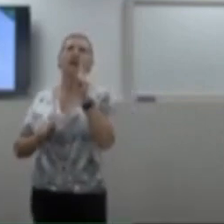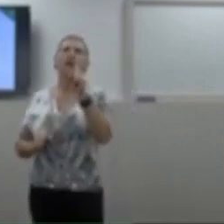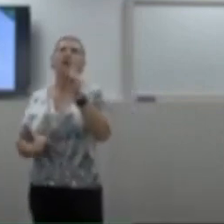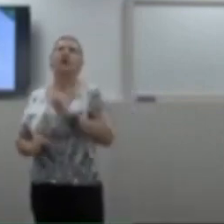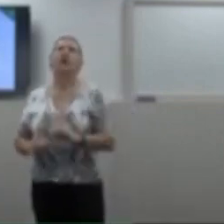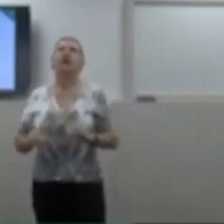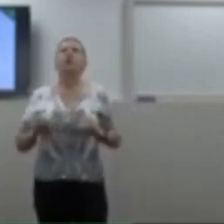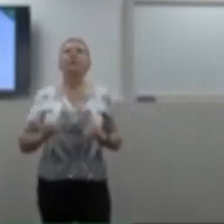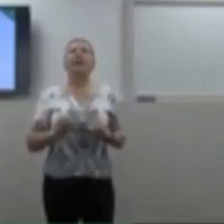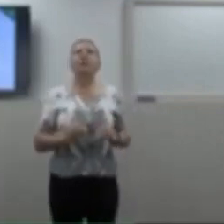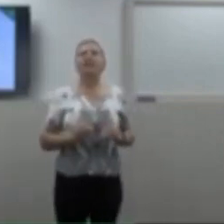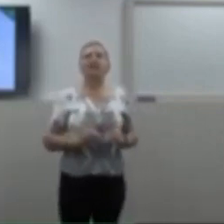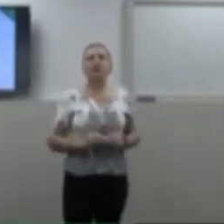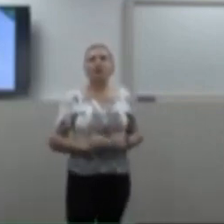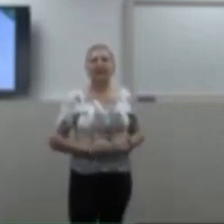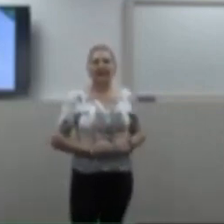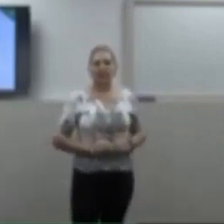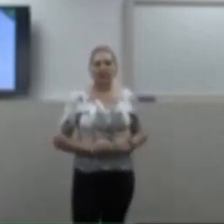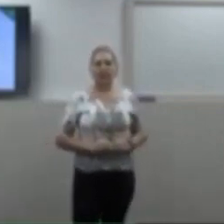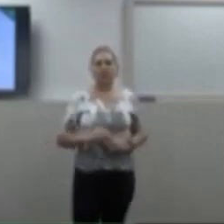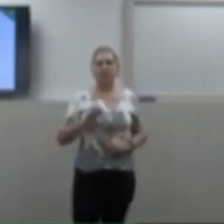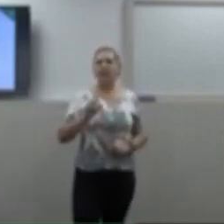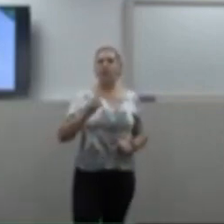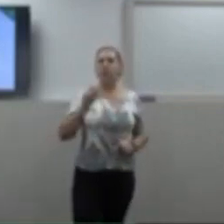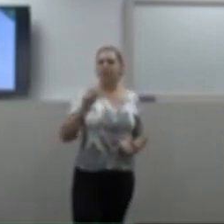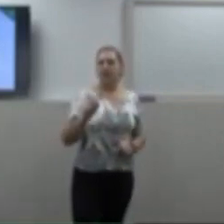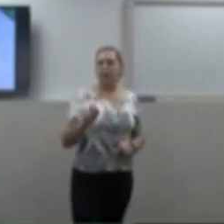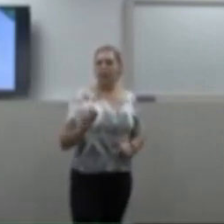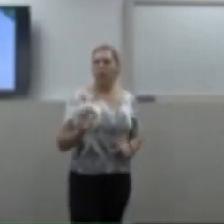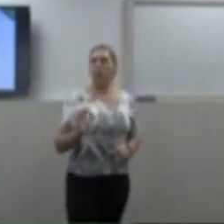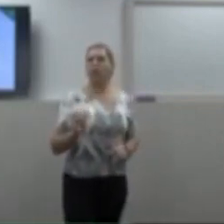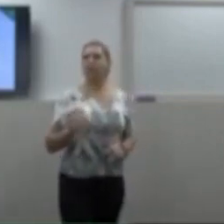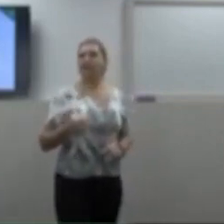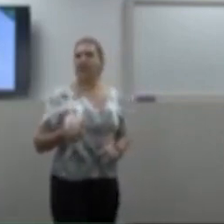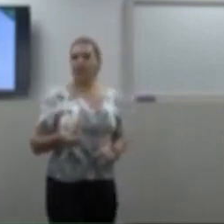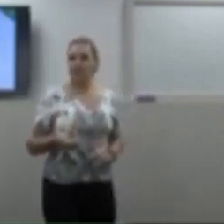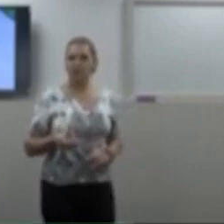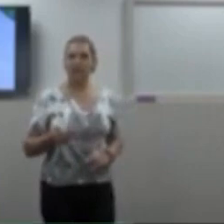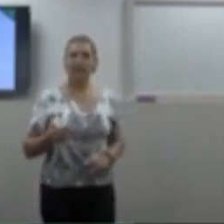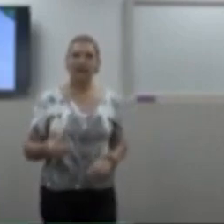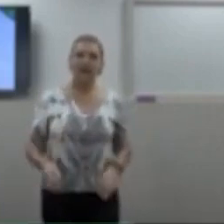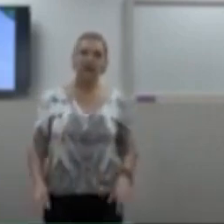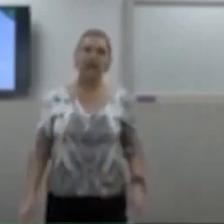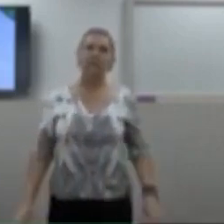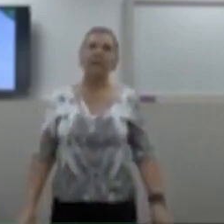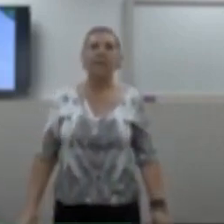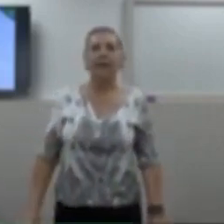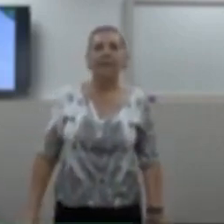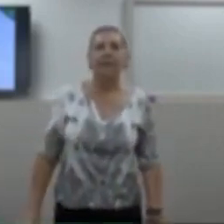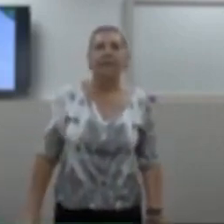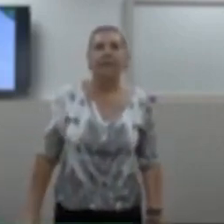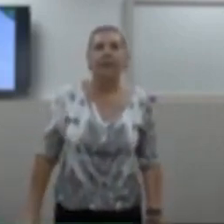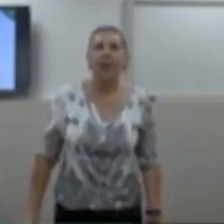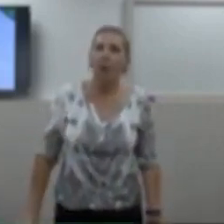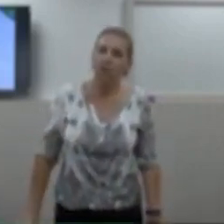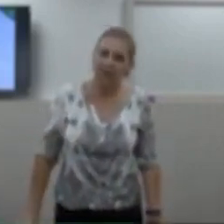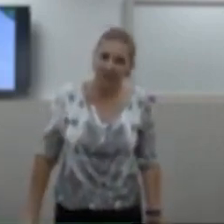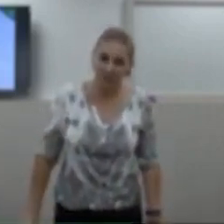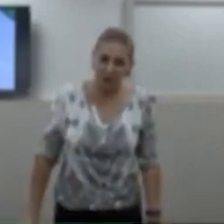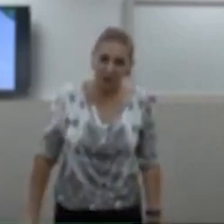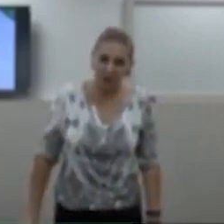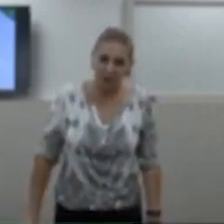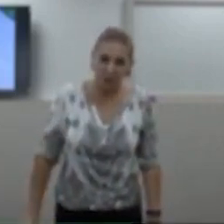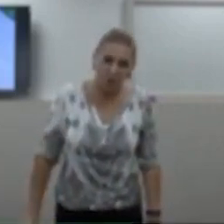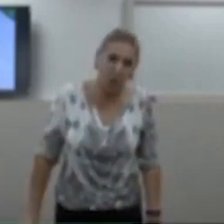esqueçamos. Numeral fracionário. Eu tenho 1/3 da idade da minha mãe.